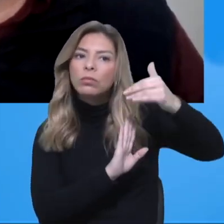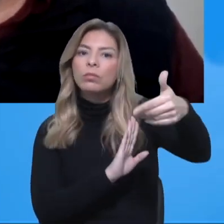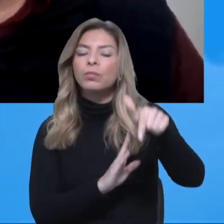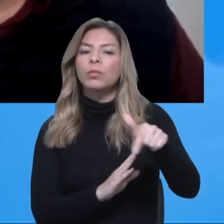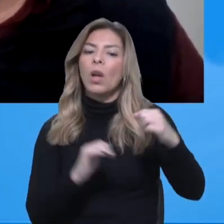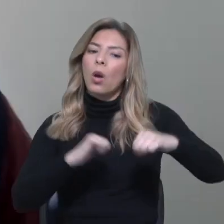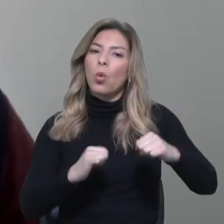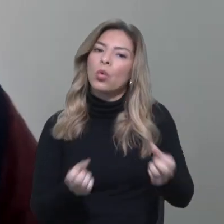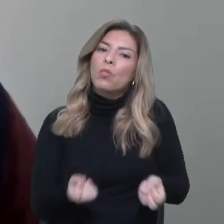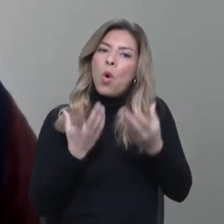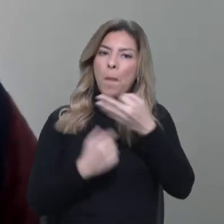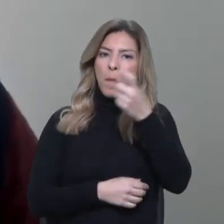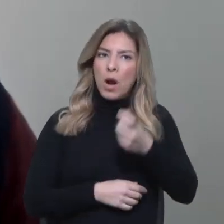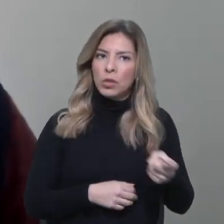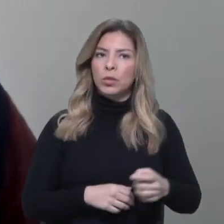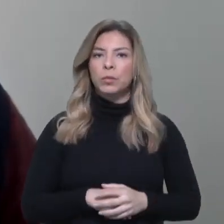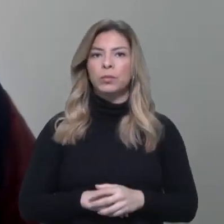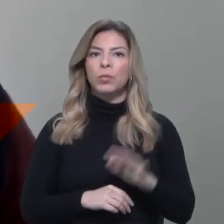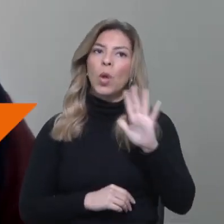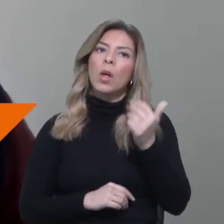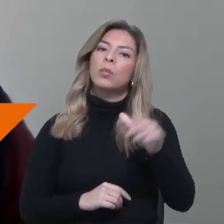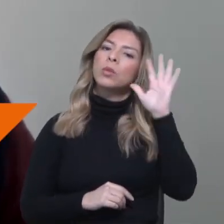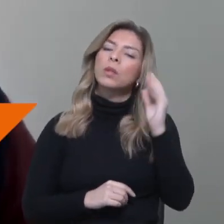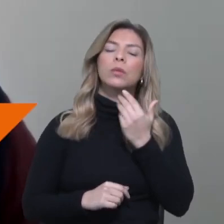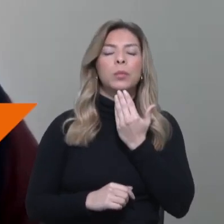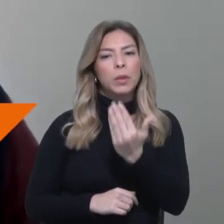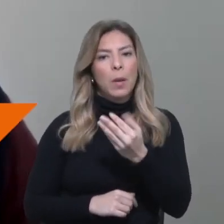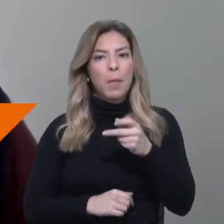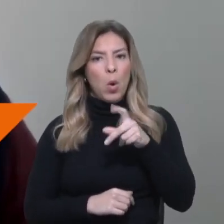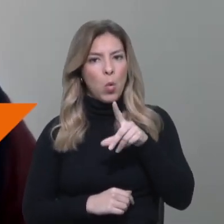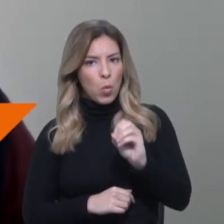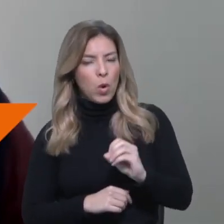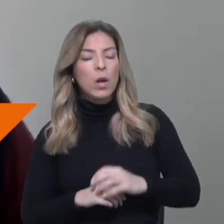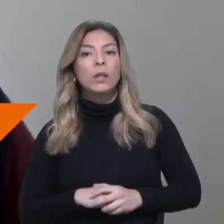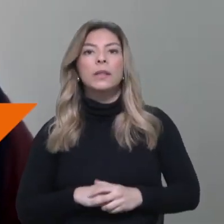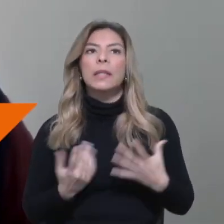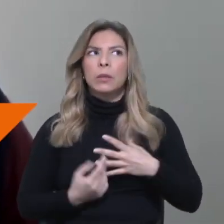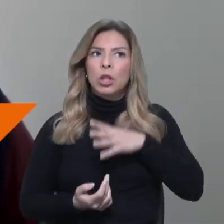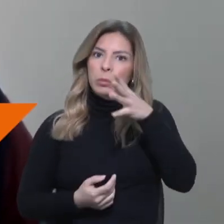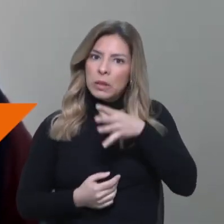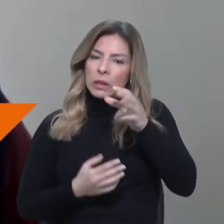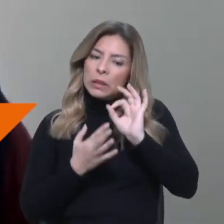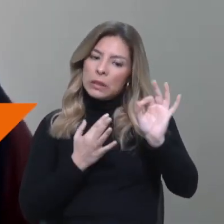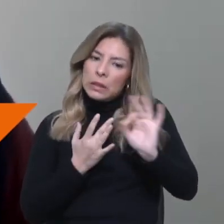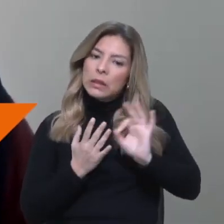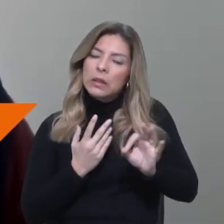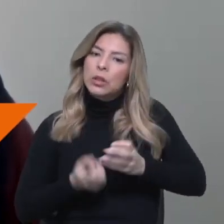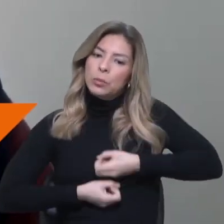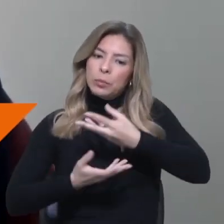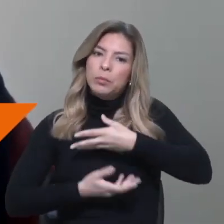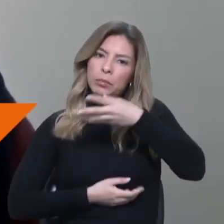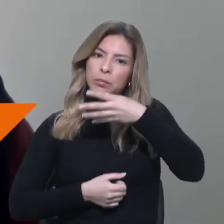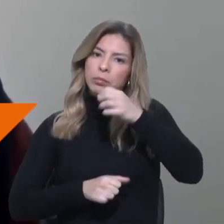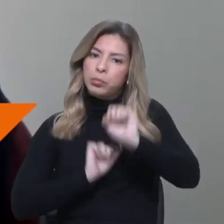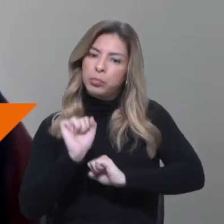chegar? Boa tarde, Paulo, obrigado. Eu penso que é possível descrever a posição ucraniana em